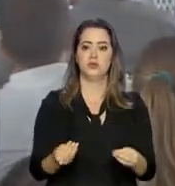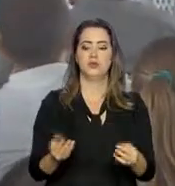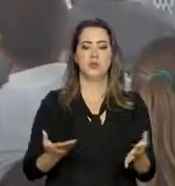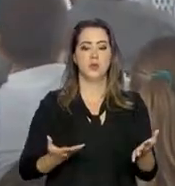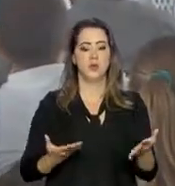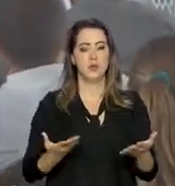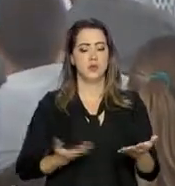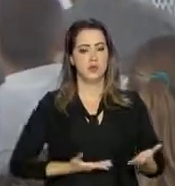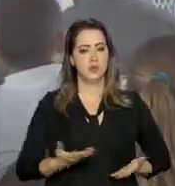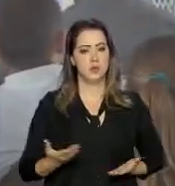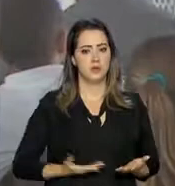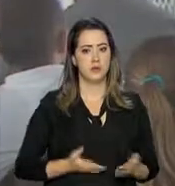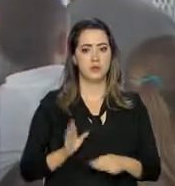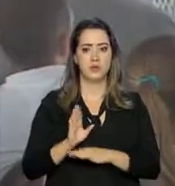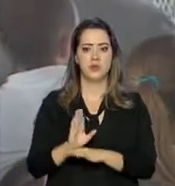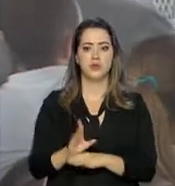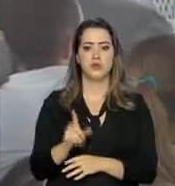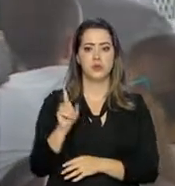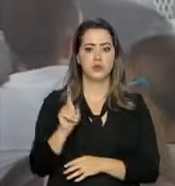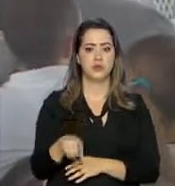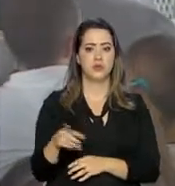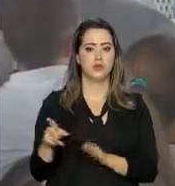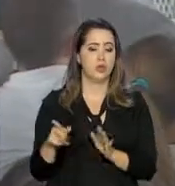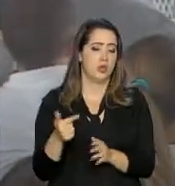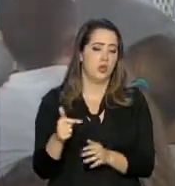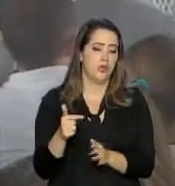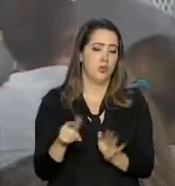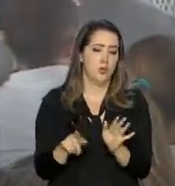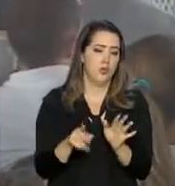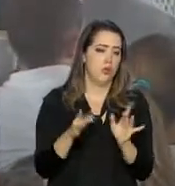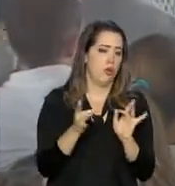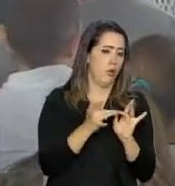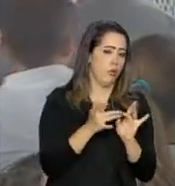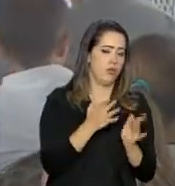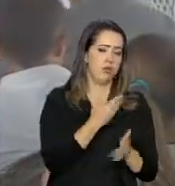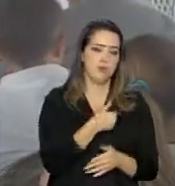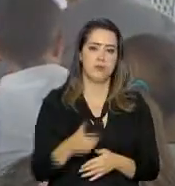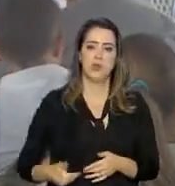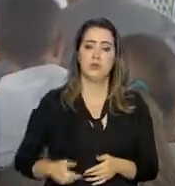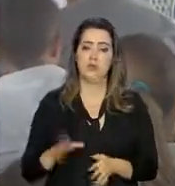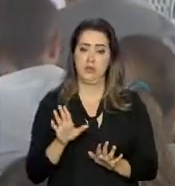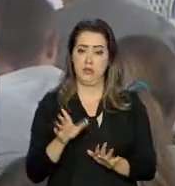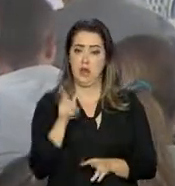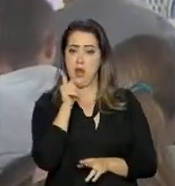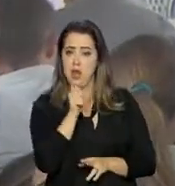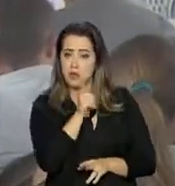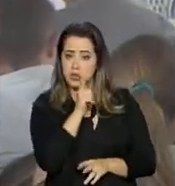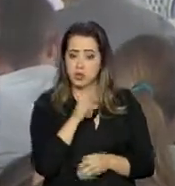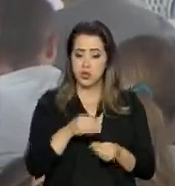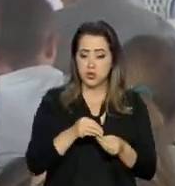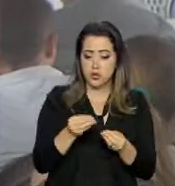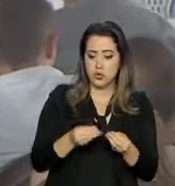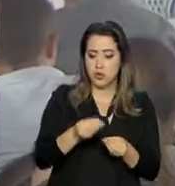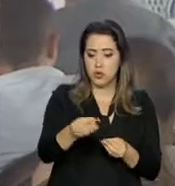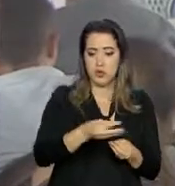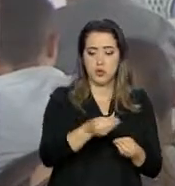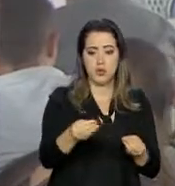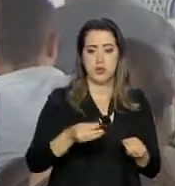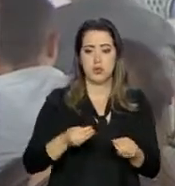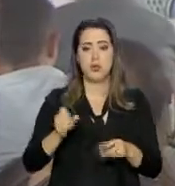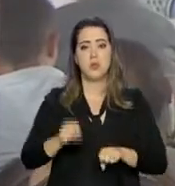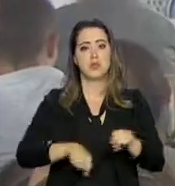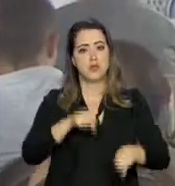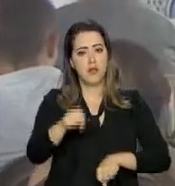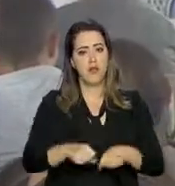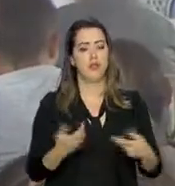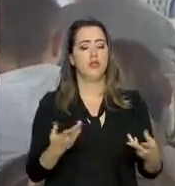um serviço de apoio que não é típico do governo na atividade público como lanchonete venda de ingresso aluguel de bicicleta não